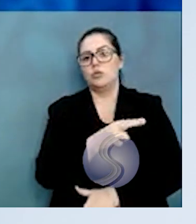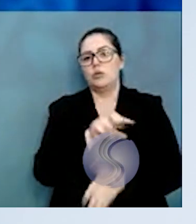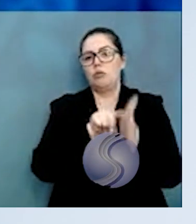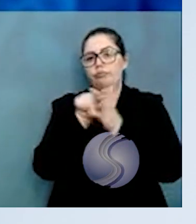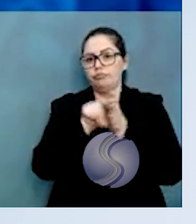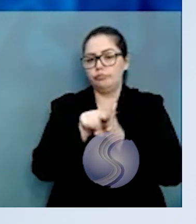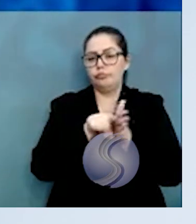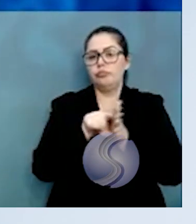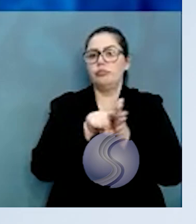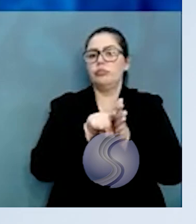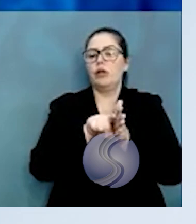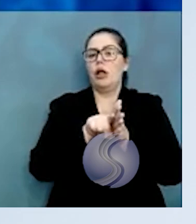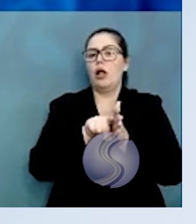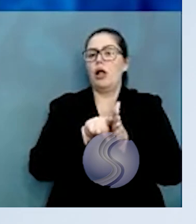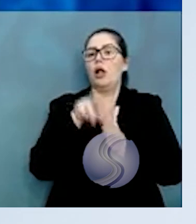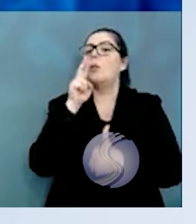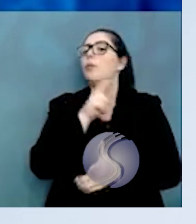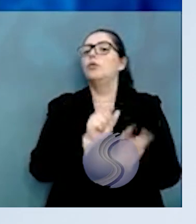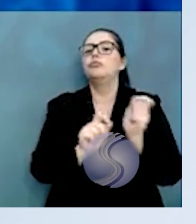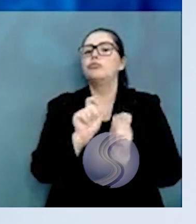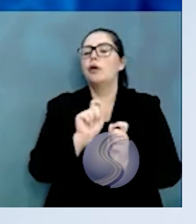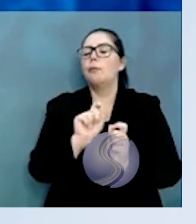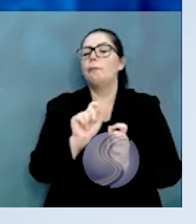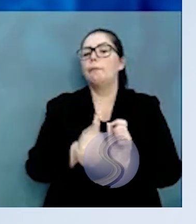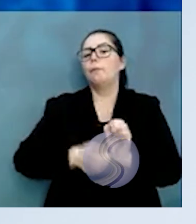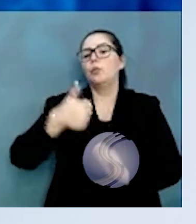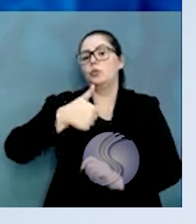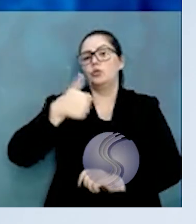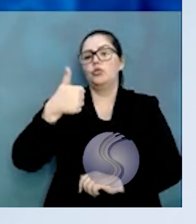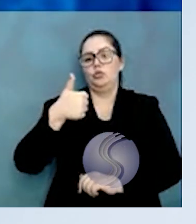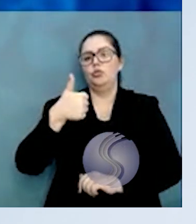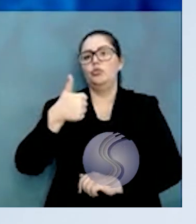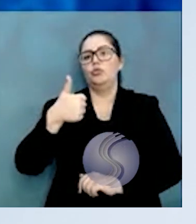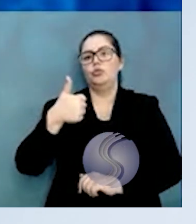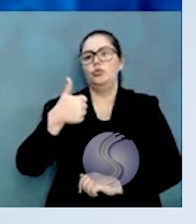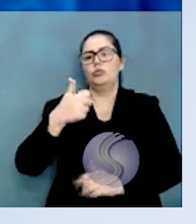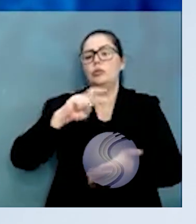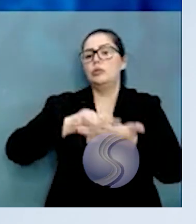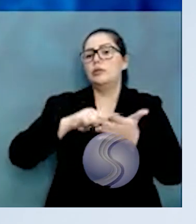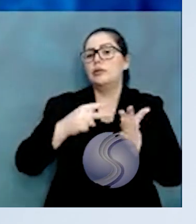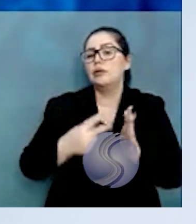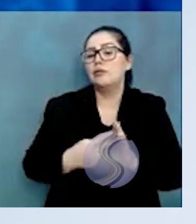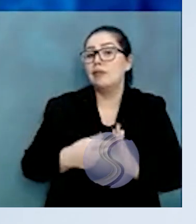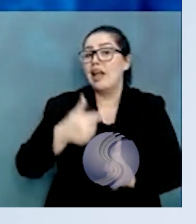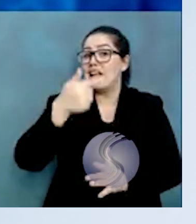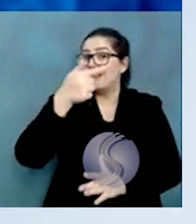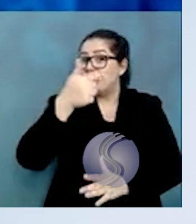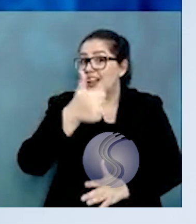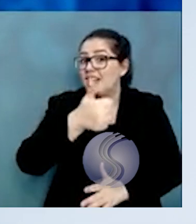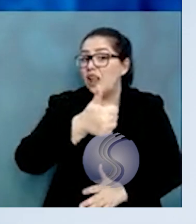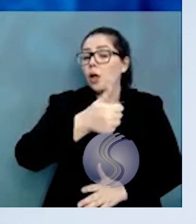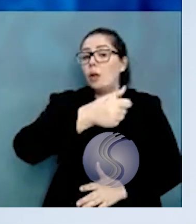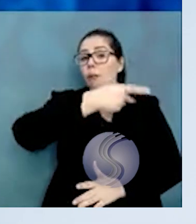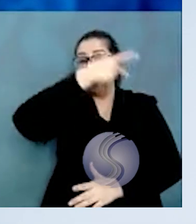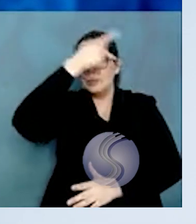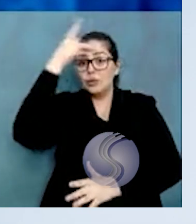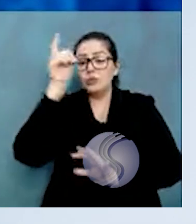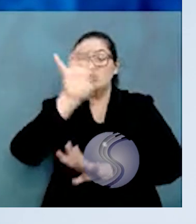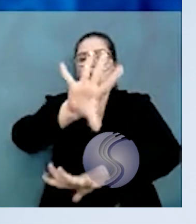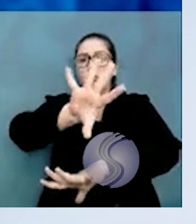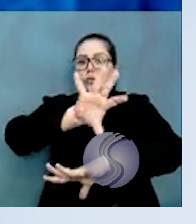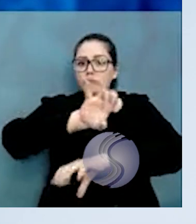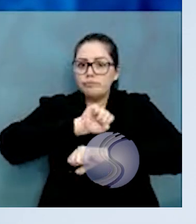RT-PCR de Cuiabá. 71 positivos. Nós recebemos 14 testes rápidos positivos.